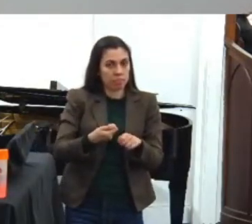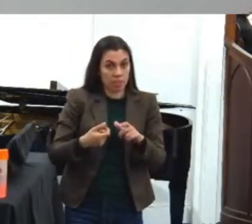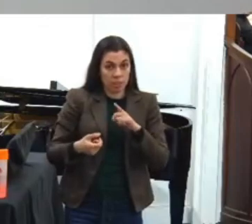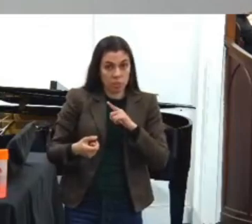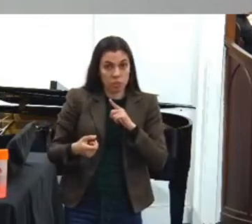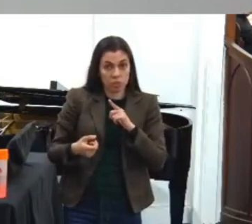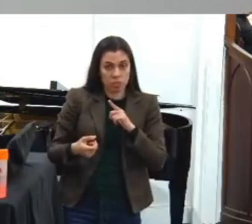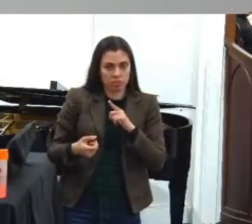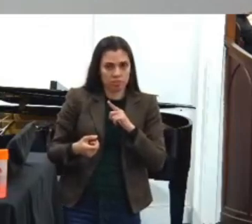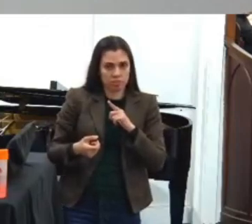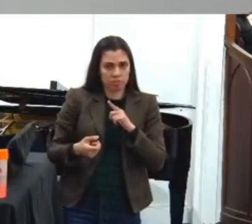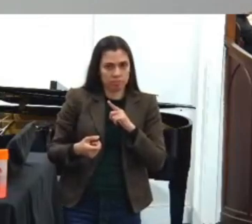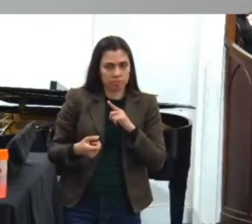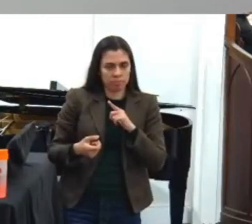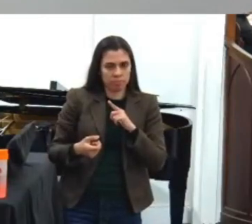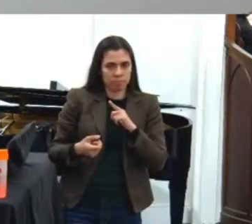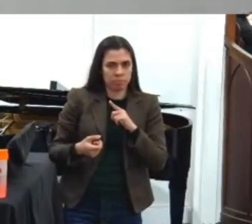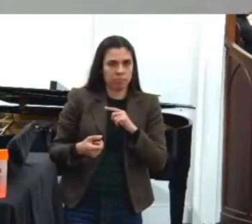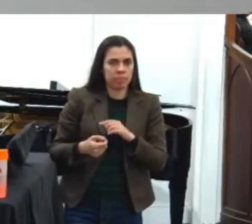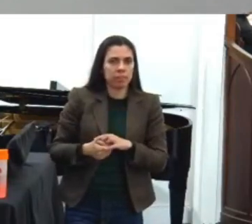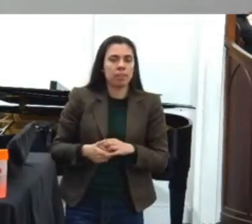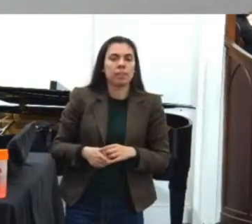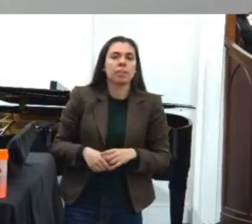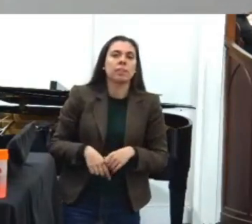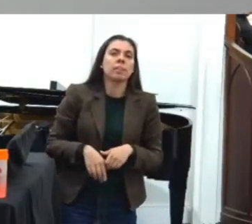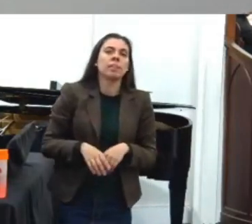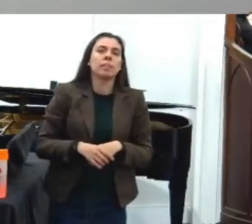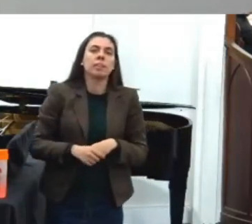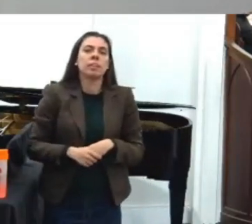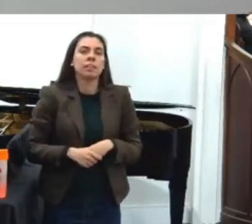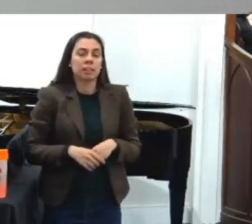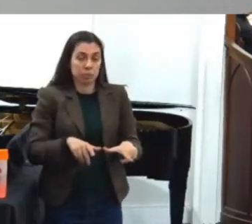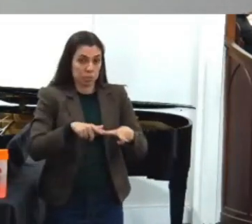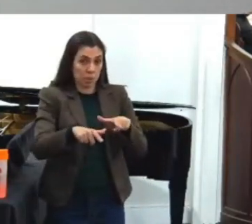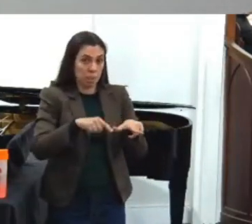colírios para tratar problemas de visão.